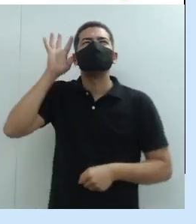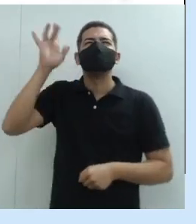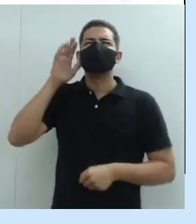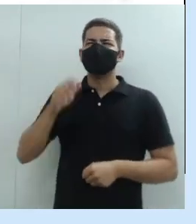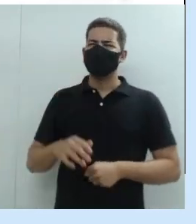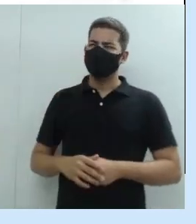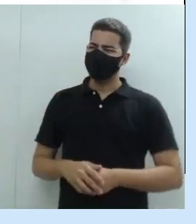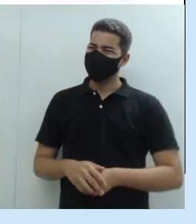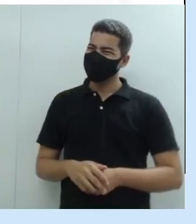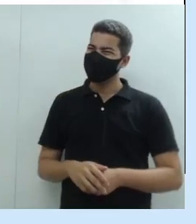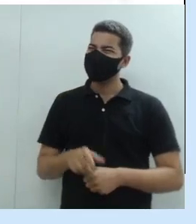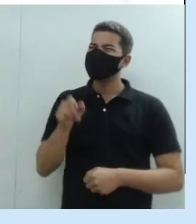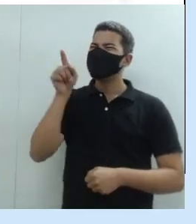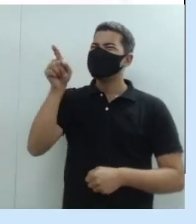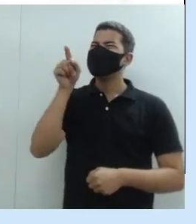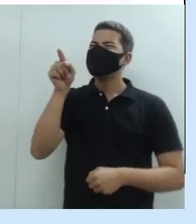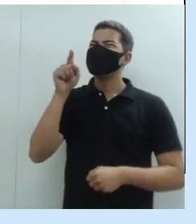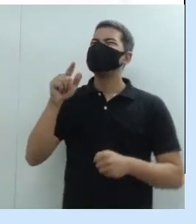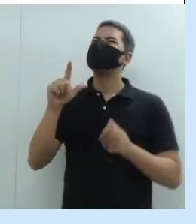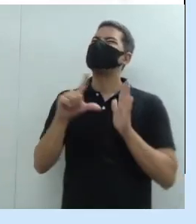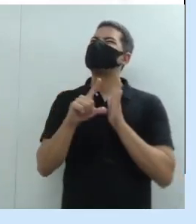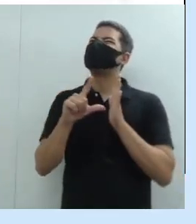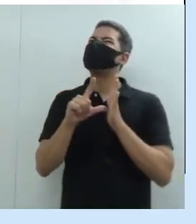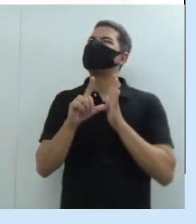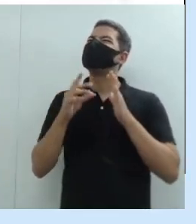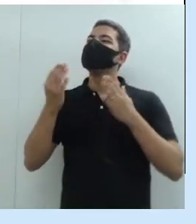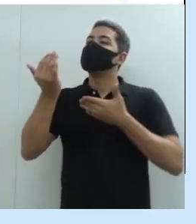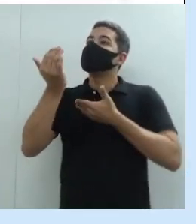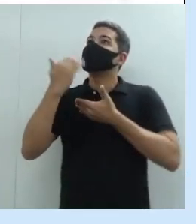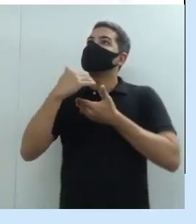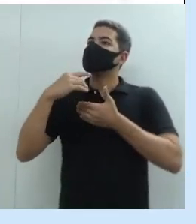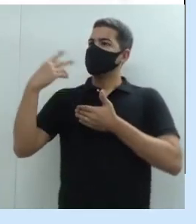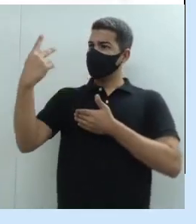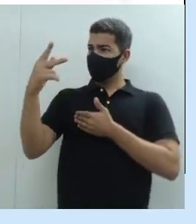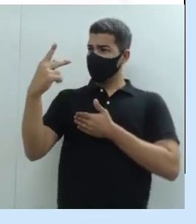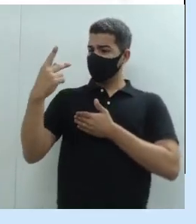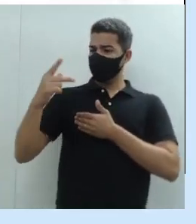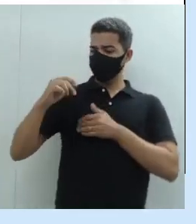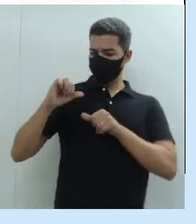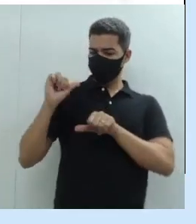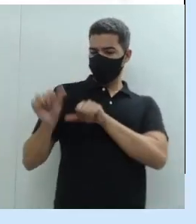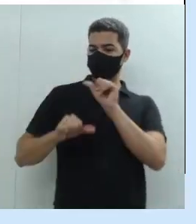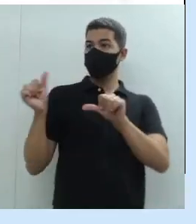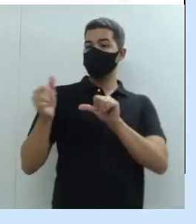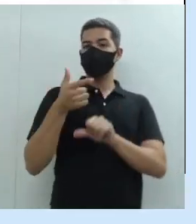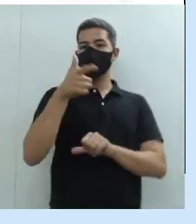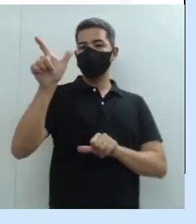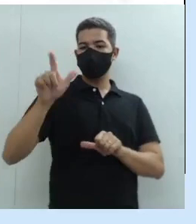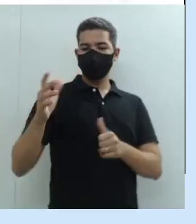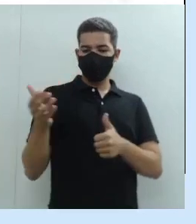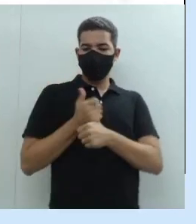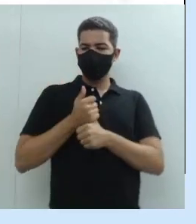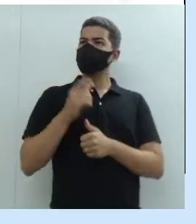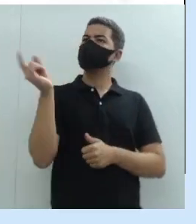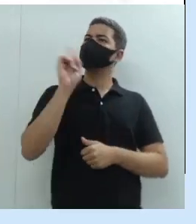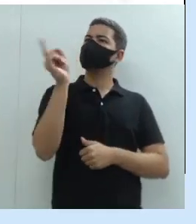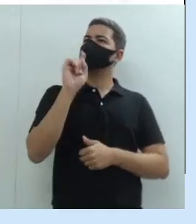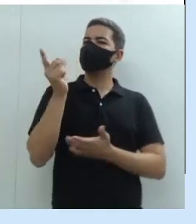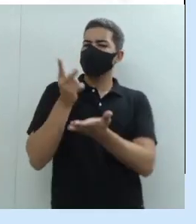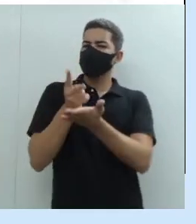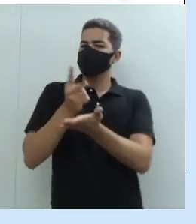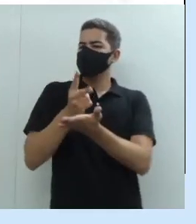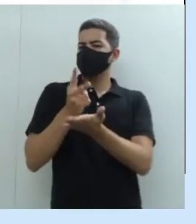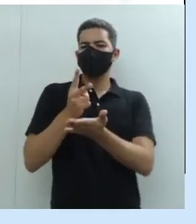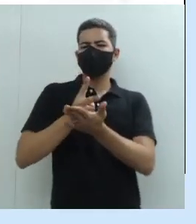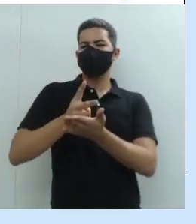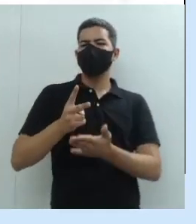as pessoas que fazem parte desta loja não trocam as suas roupas íntimas, ficam eternamente com as suas roupas